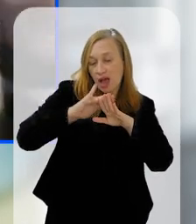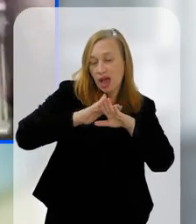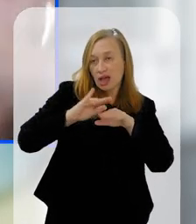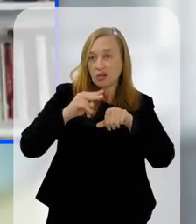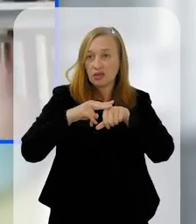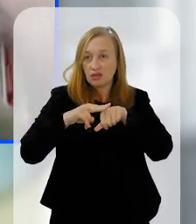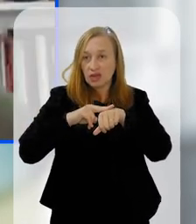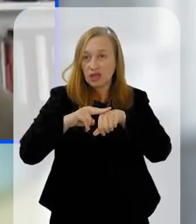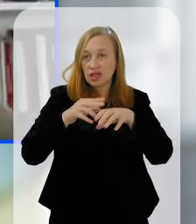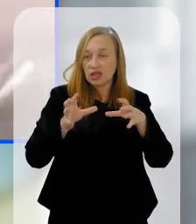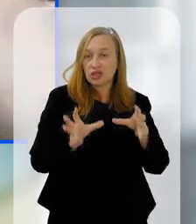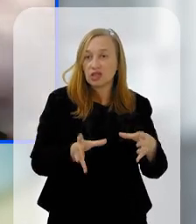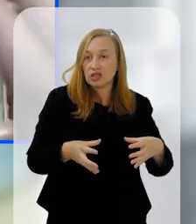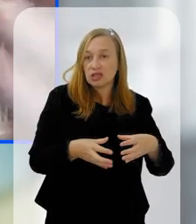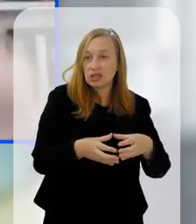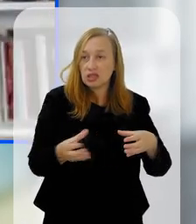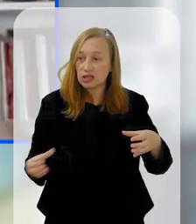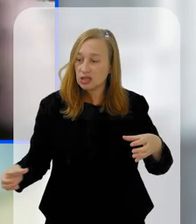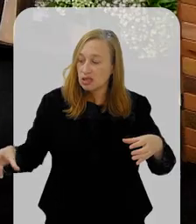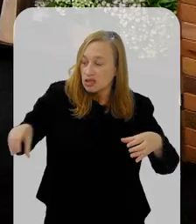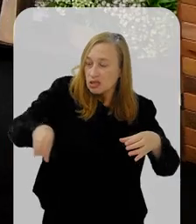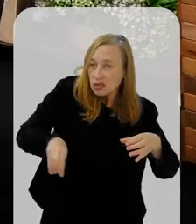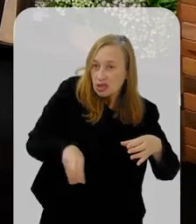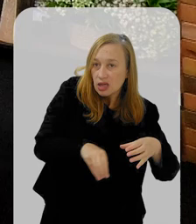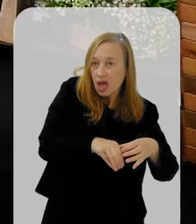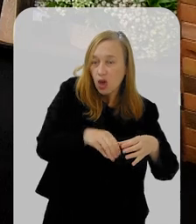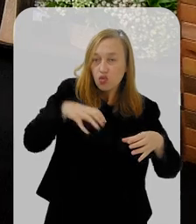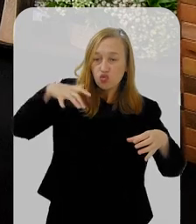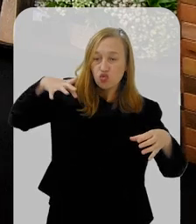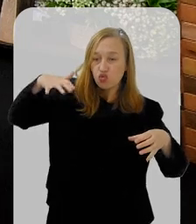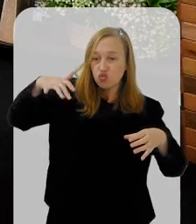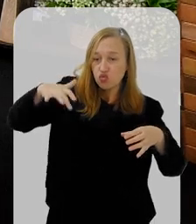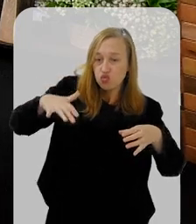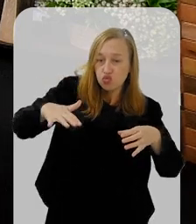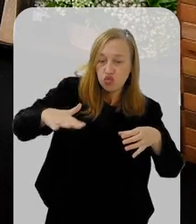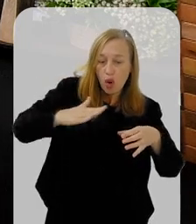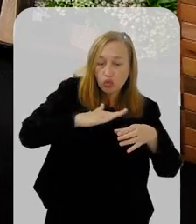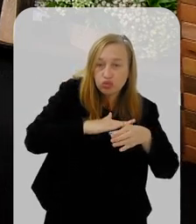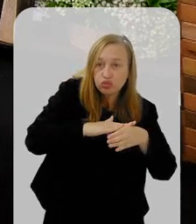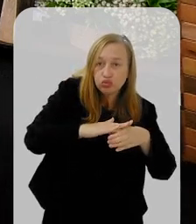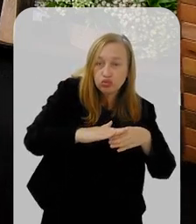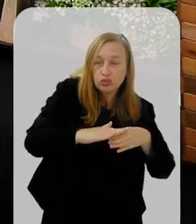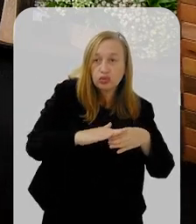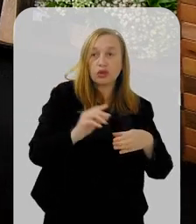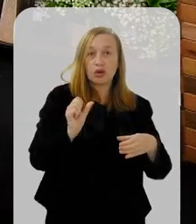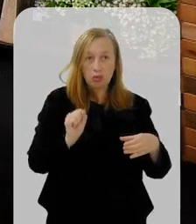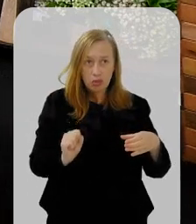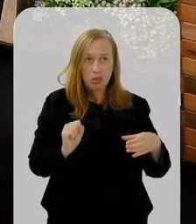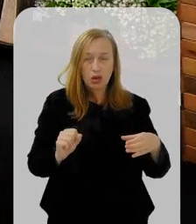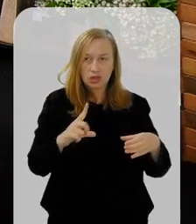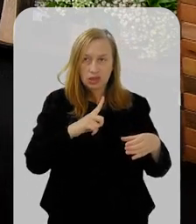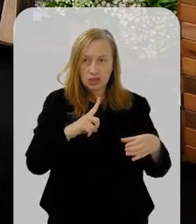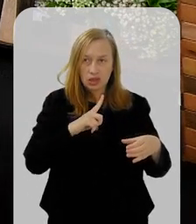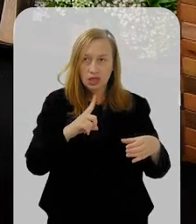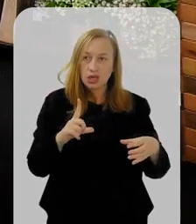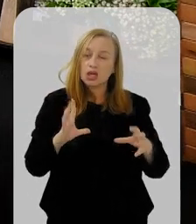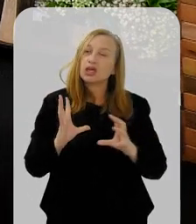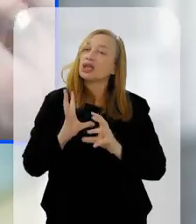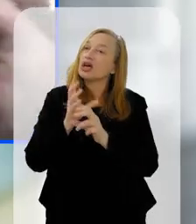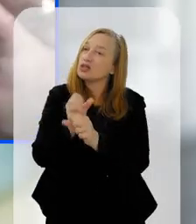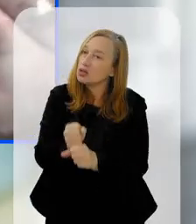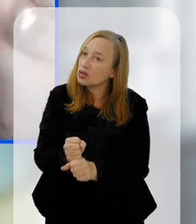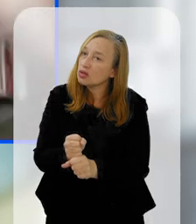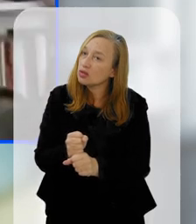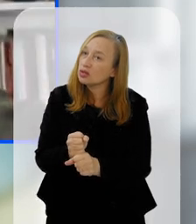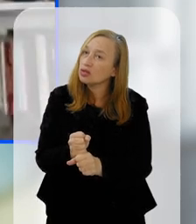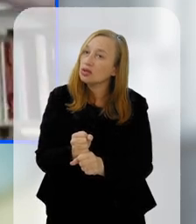com telhados verdes, com cisternas de água, é impressionante a quantidade de pequenas coisas que cada